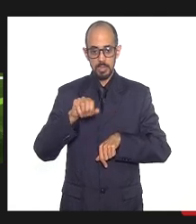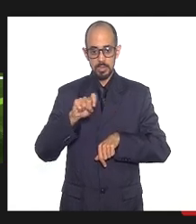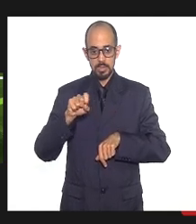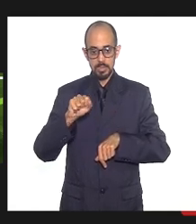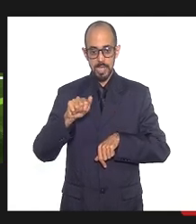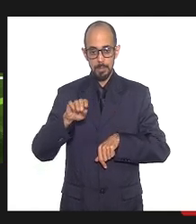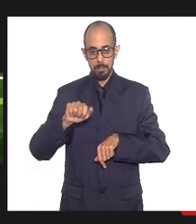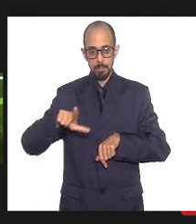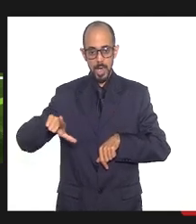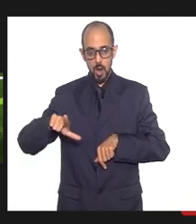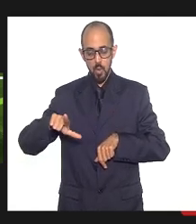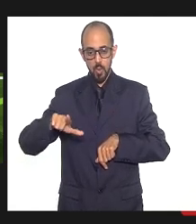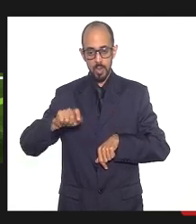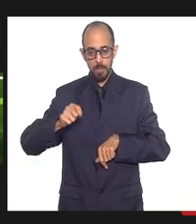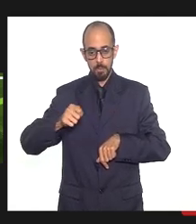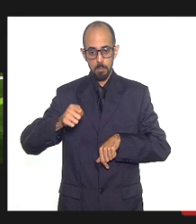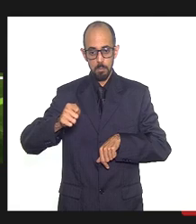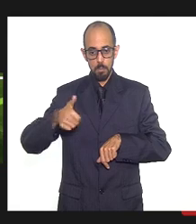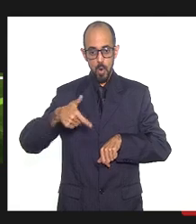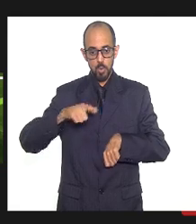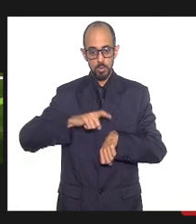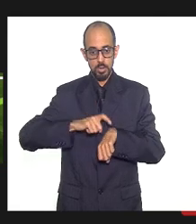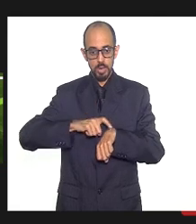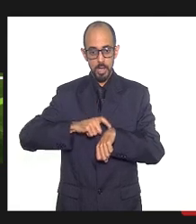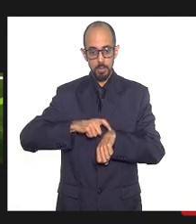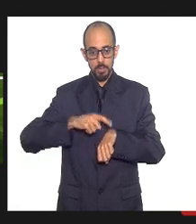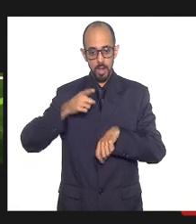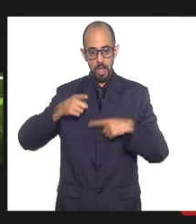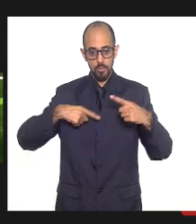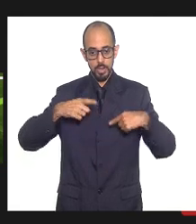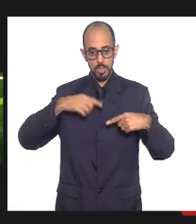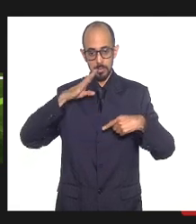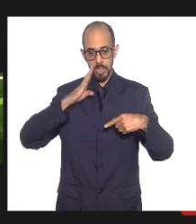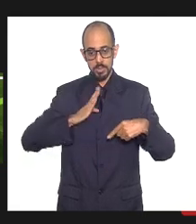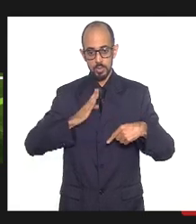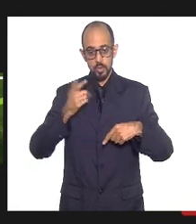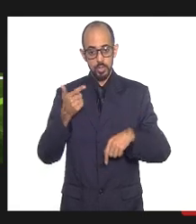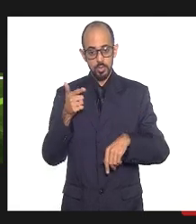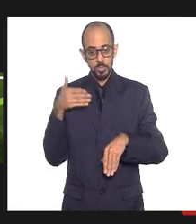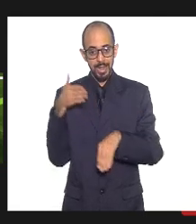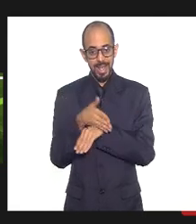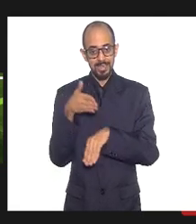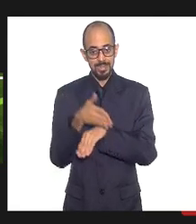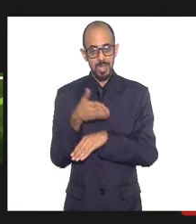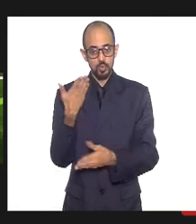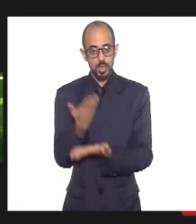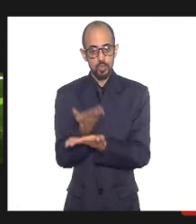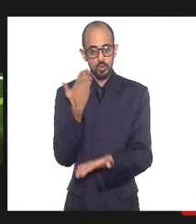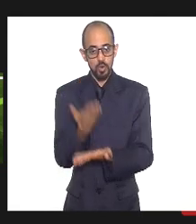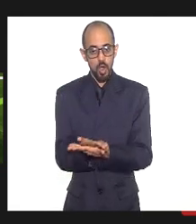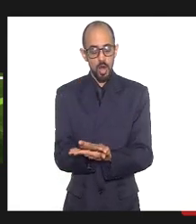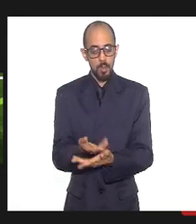poucos minutos da saída da Avenida Brasil, e que é um quilombo que não tem acesso hoje à escola, porque não